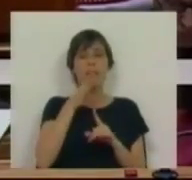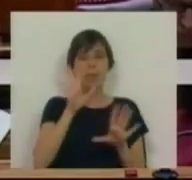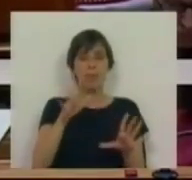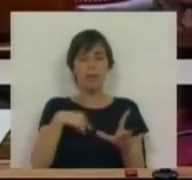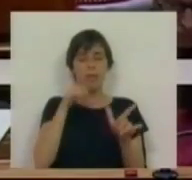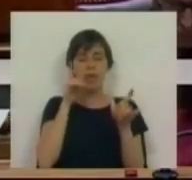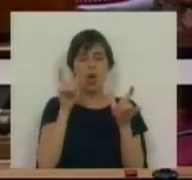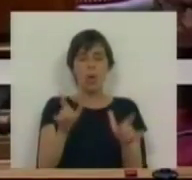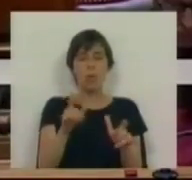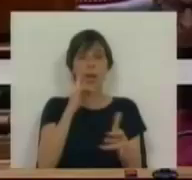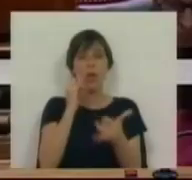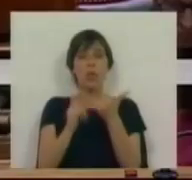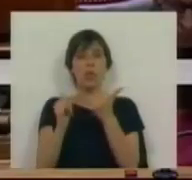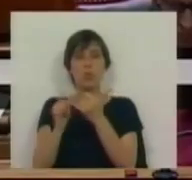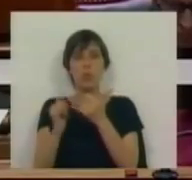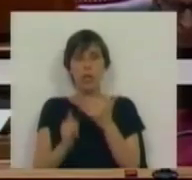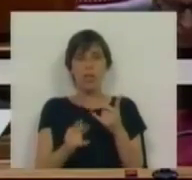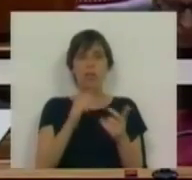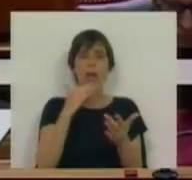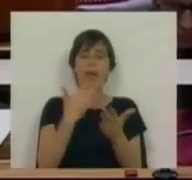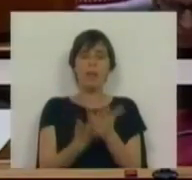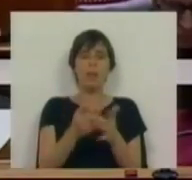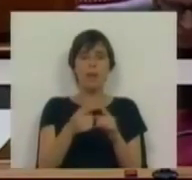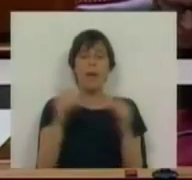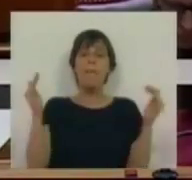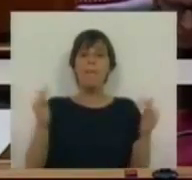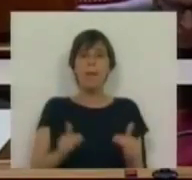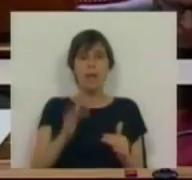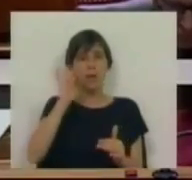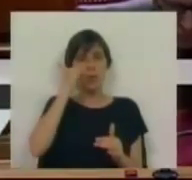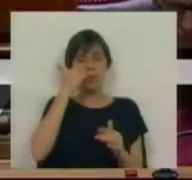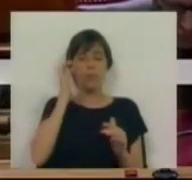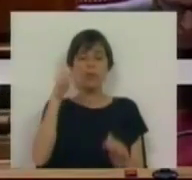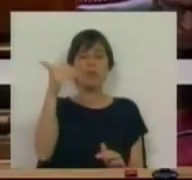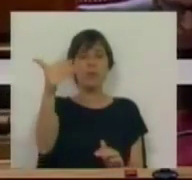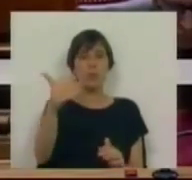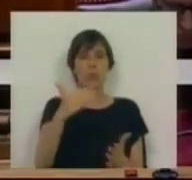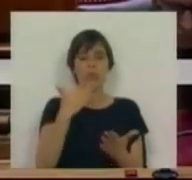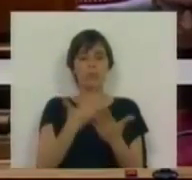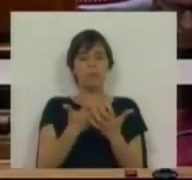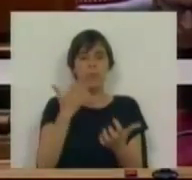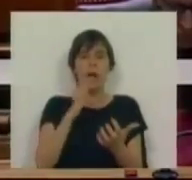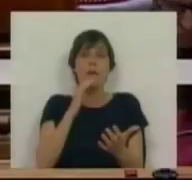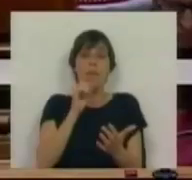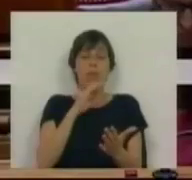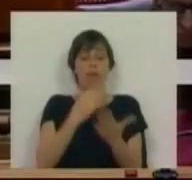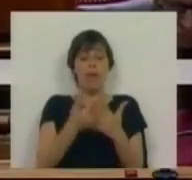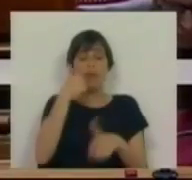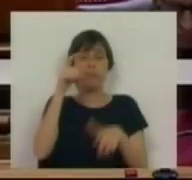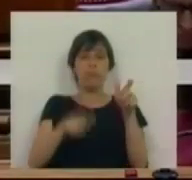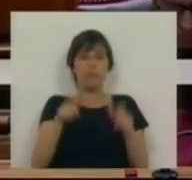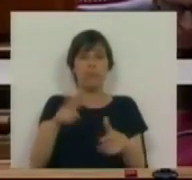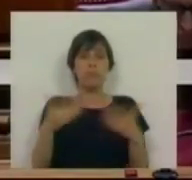a controlar esses riscos e a tornar menos danoso para o futuro o impacto que eles possam ter sobre os